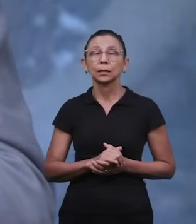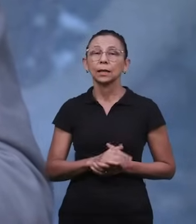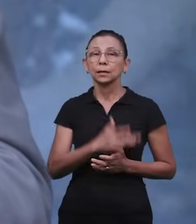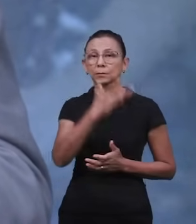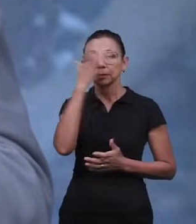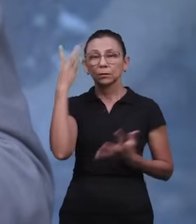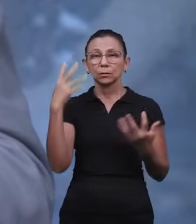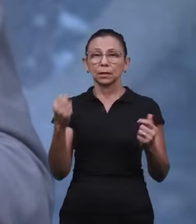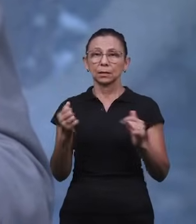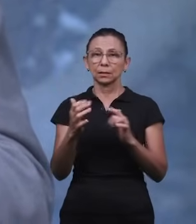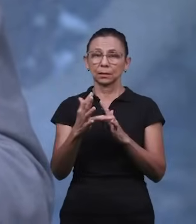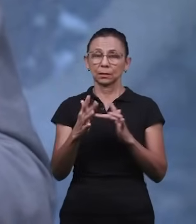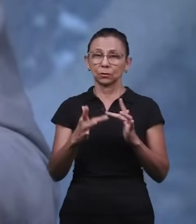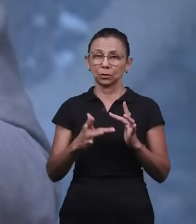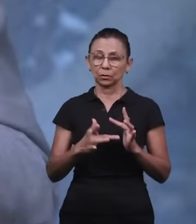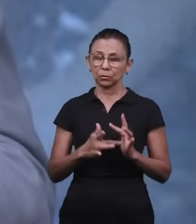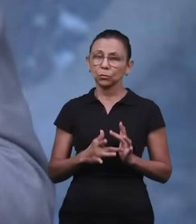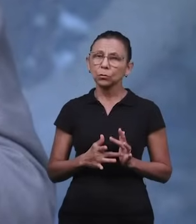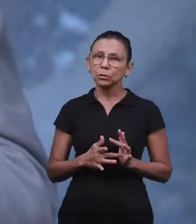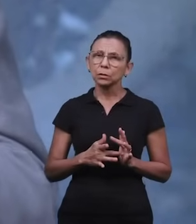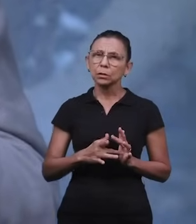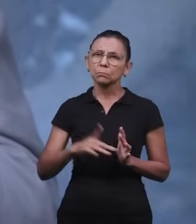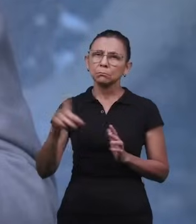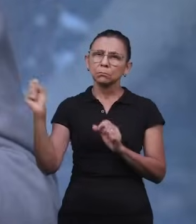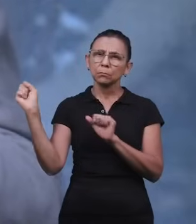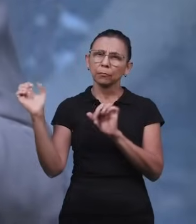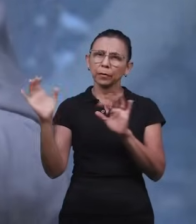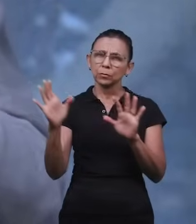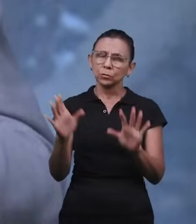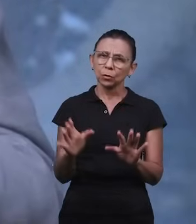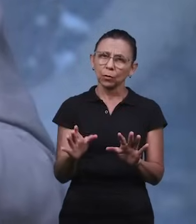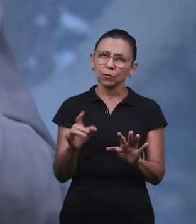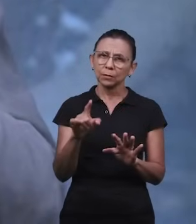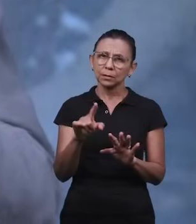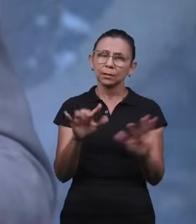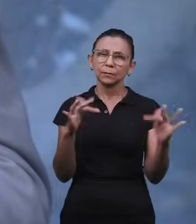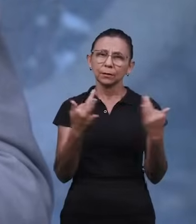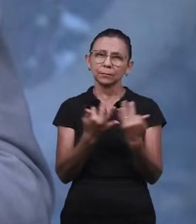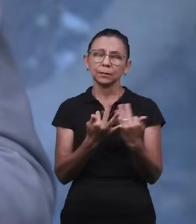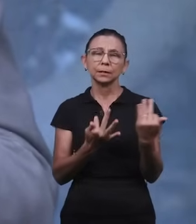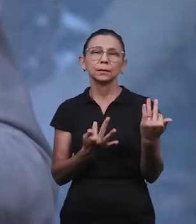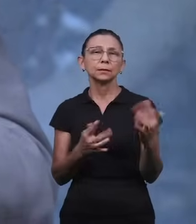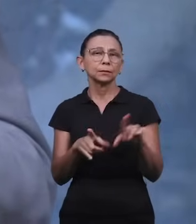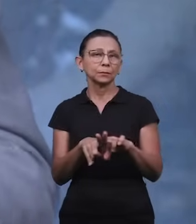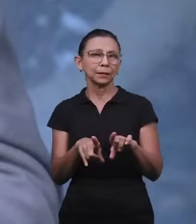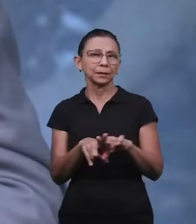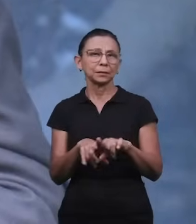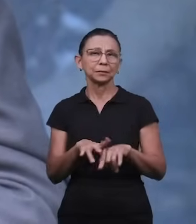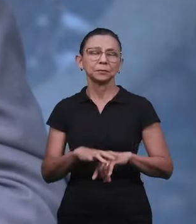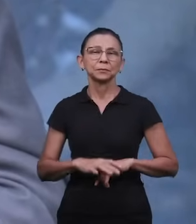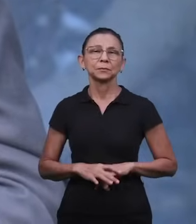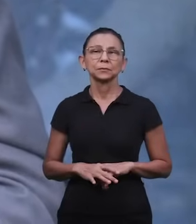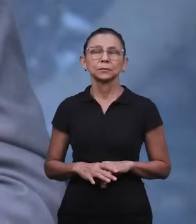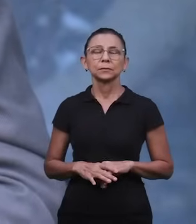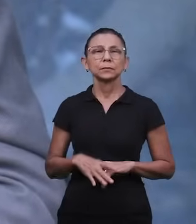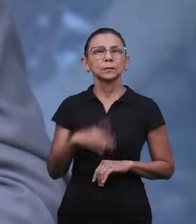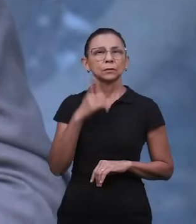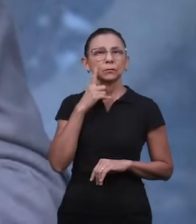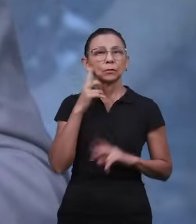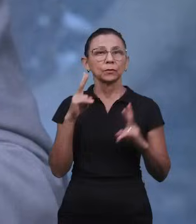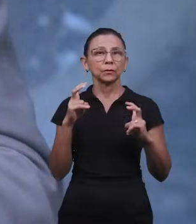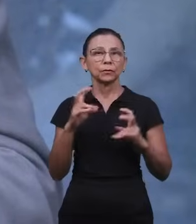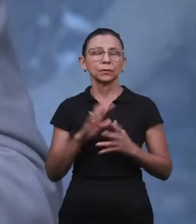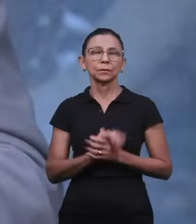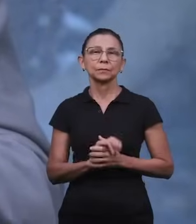aceitamos Jesus e que essa bênção é extensível à nossa família. No programa de hoje, nós vamos